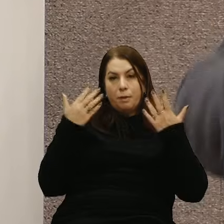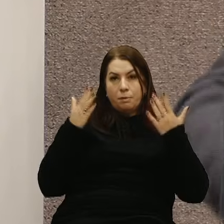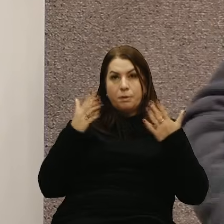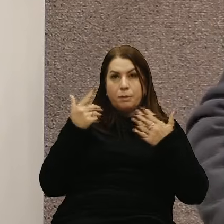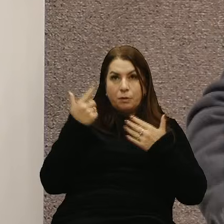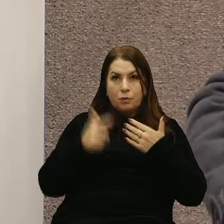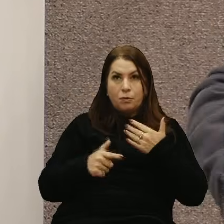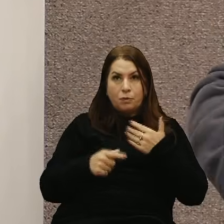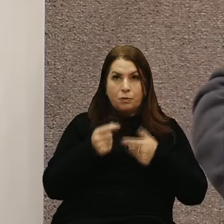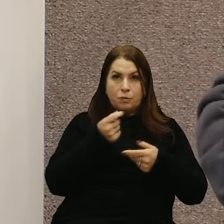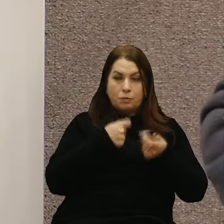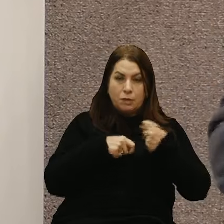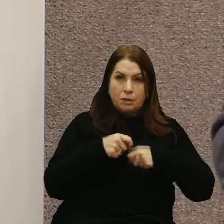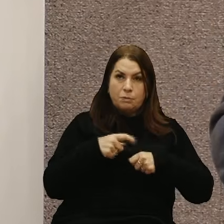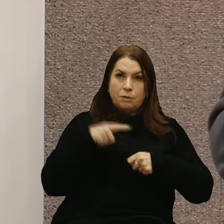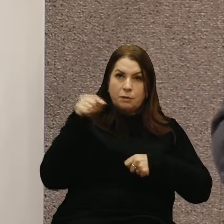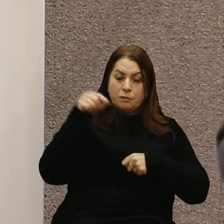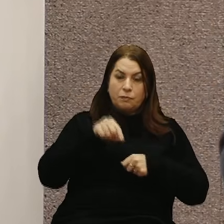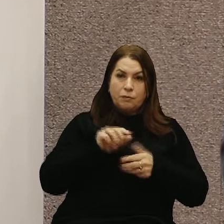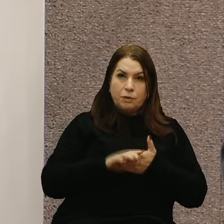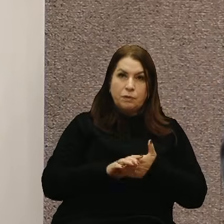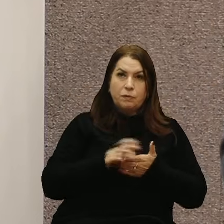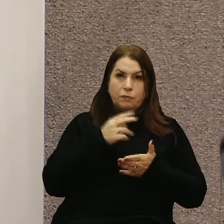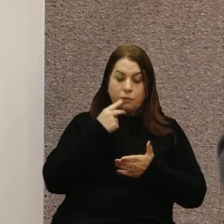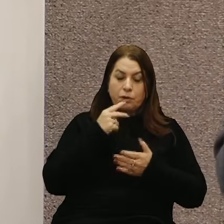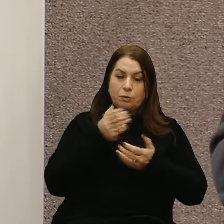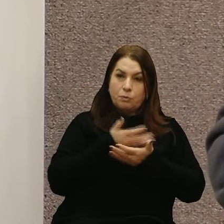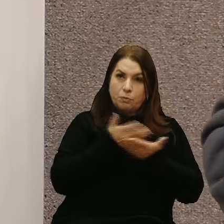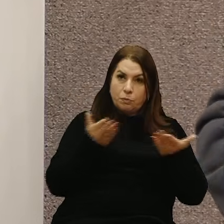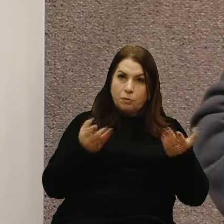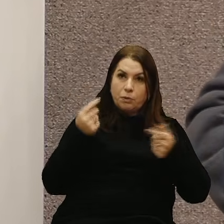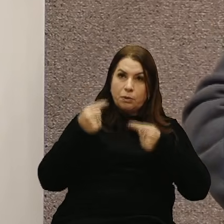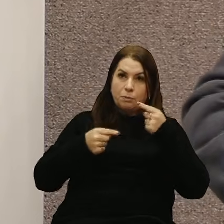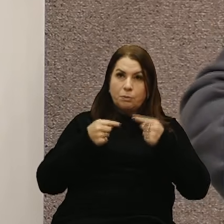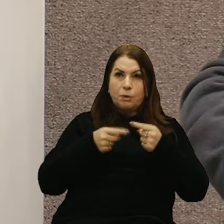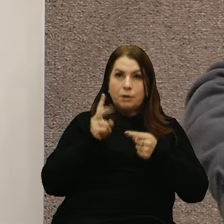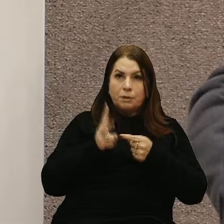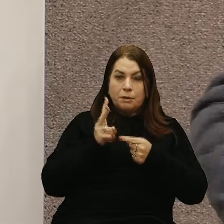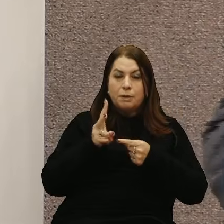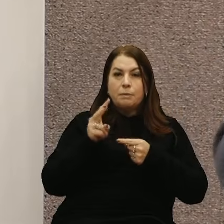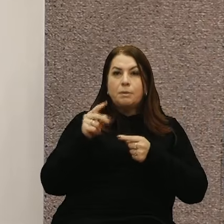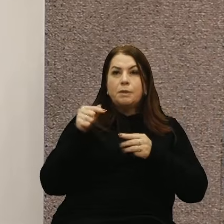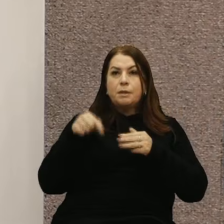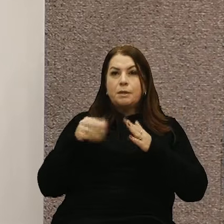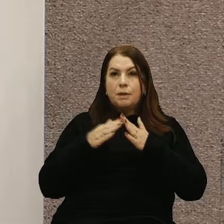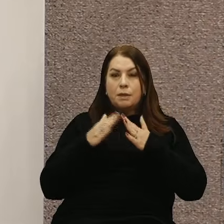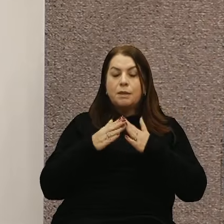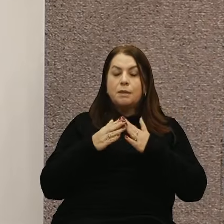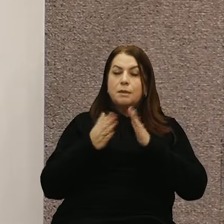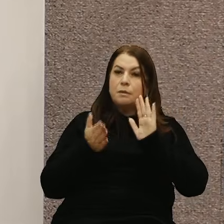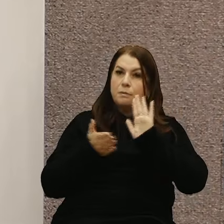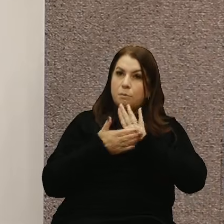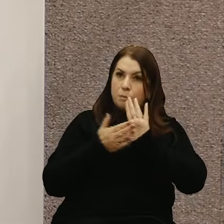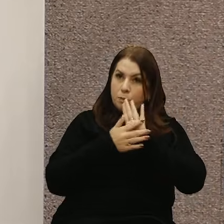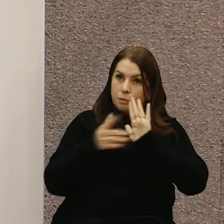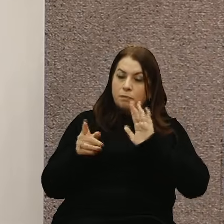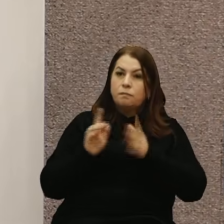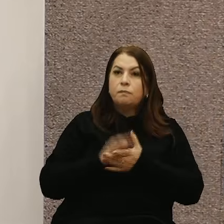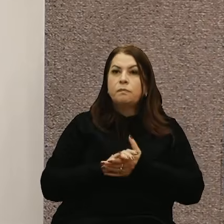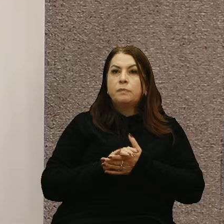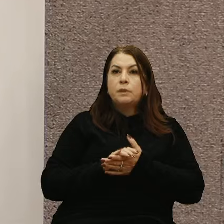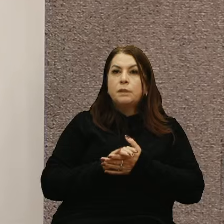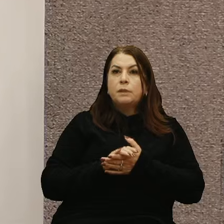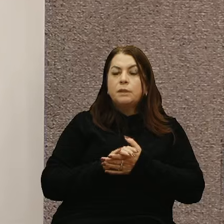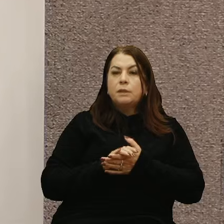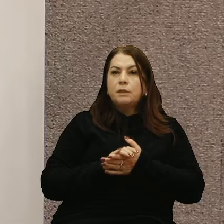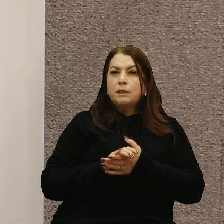mais uma vez a administração por vocês terem vindo, dizer que a gente está à disposição. É um debate frequente nesta casa, um debate que precisa ser propositivo, sem o